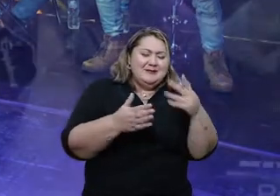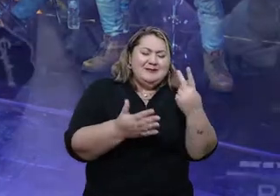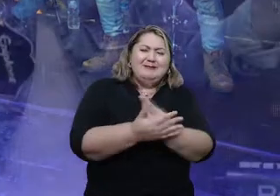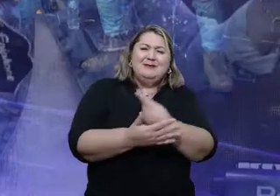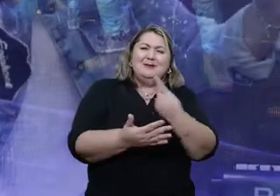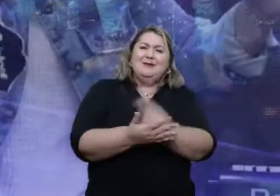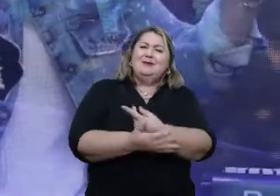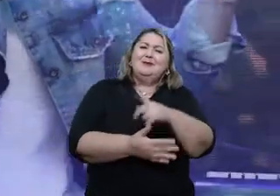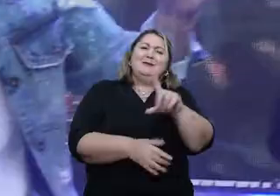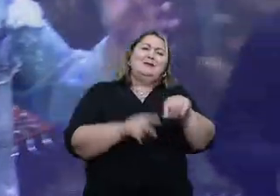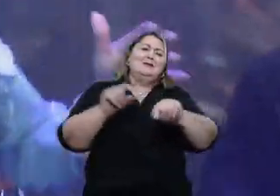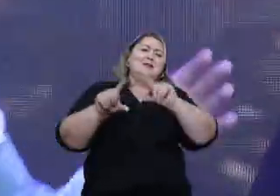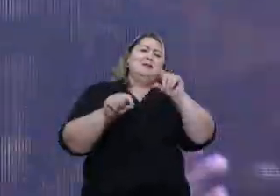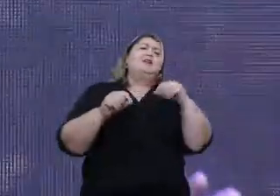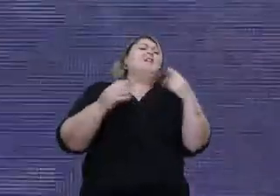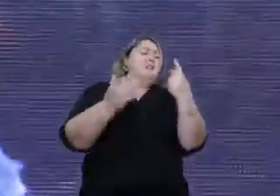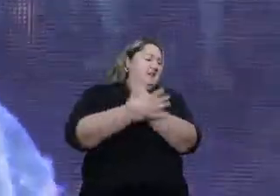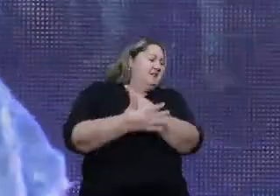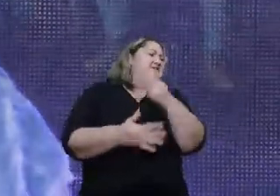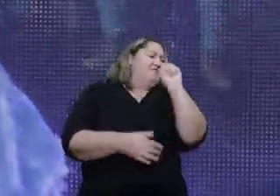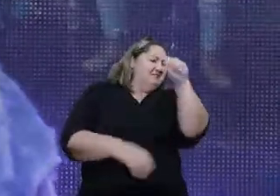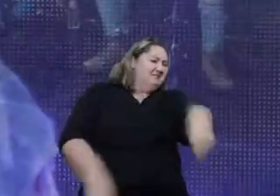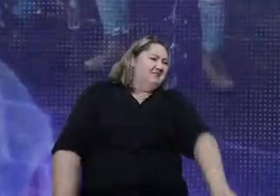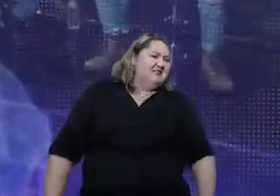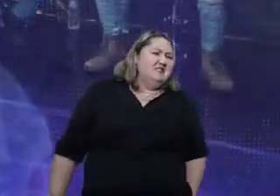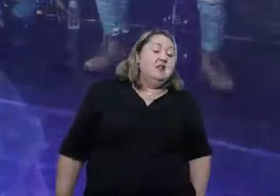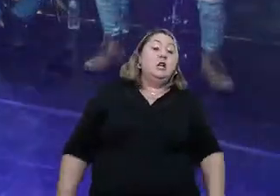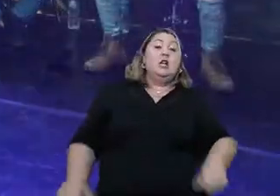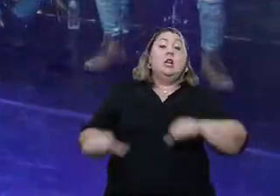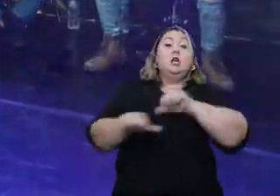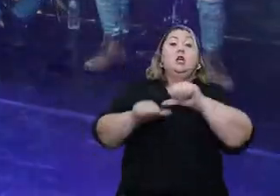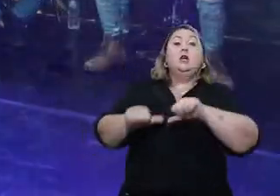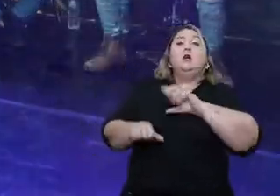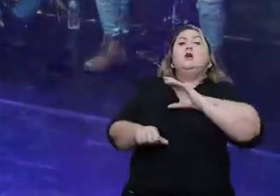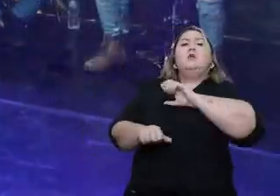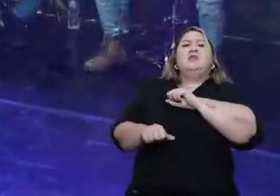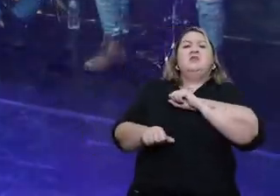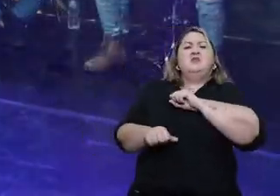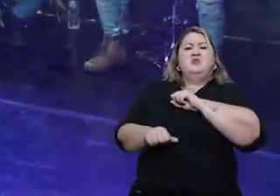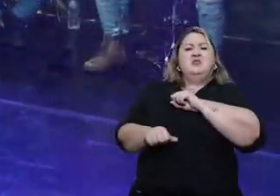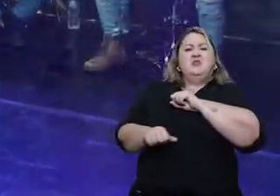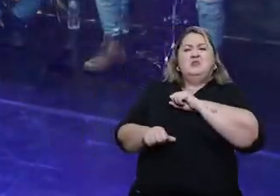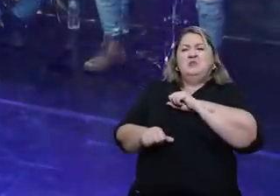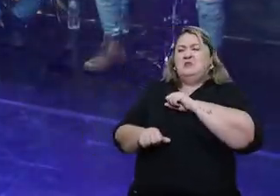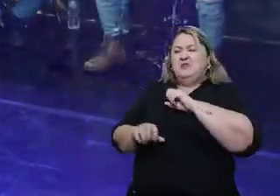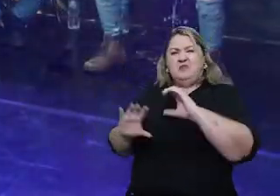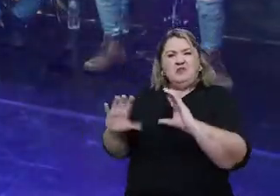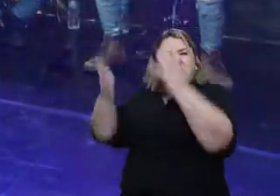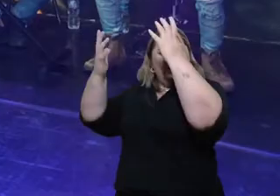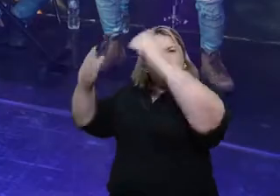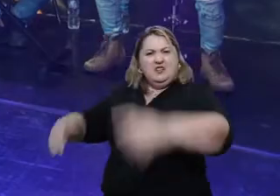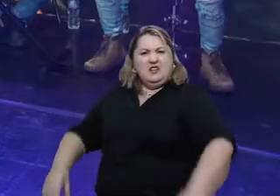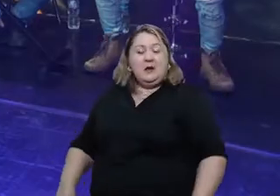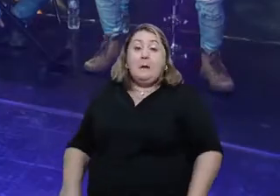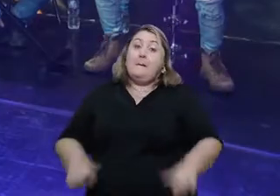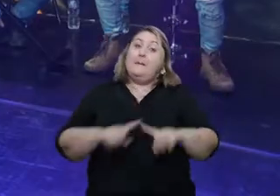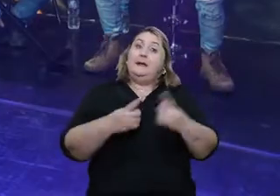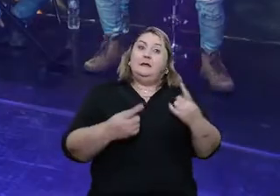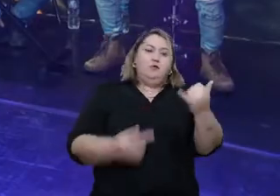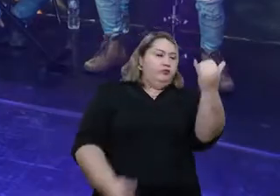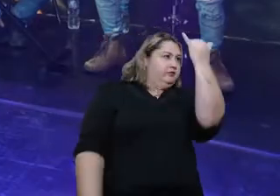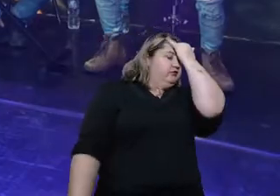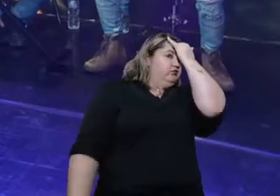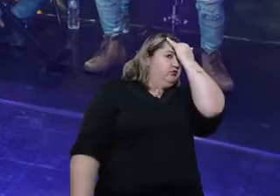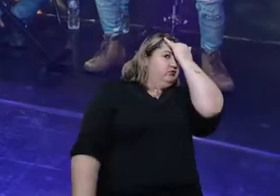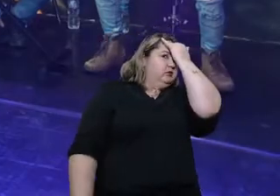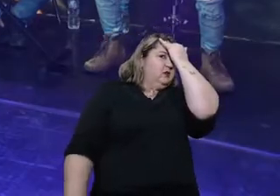andei errado, eu pisei na bola. Porque quem mais amava por uma ilusão. Mas a gente aprende,